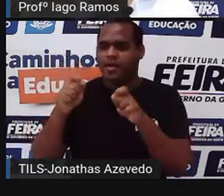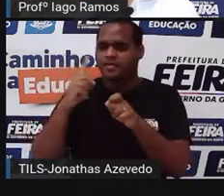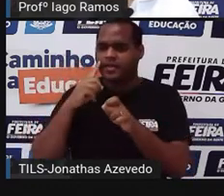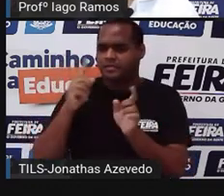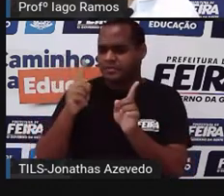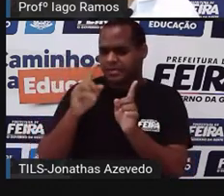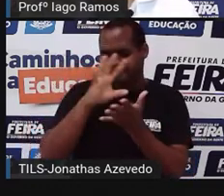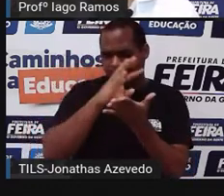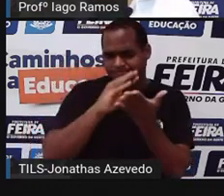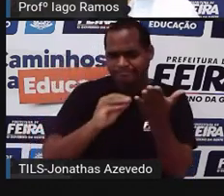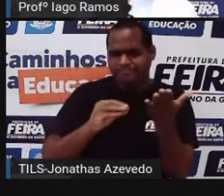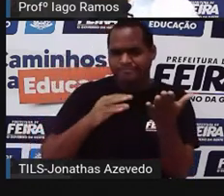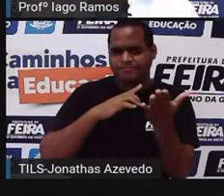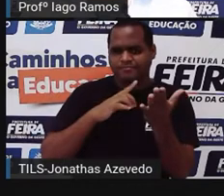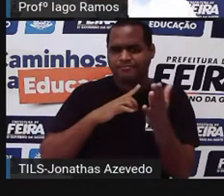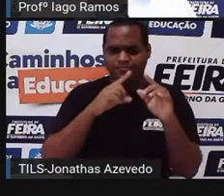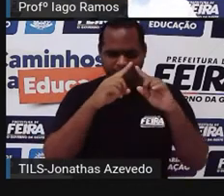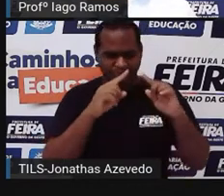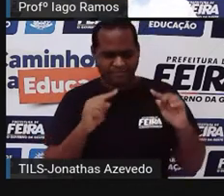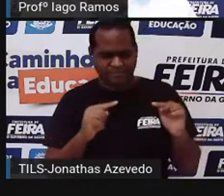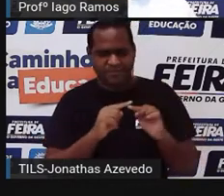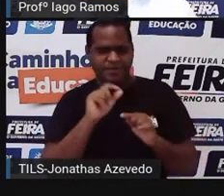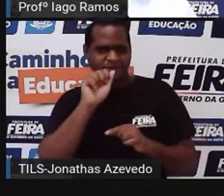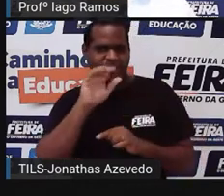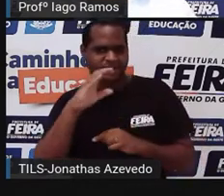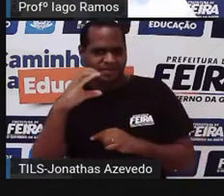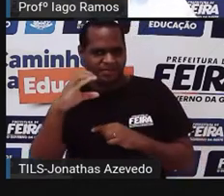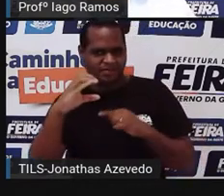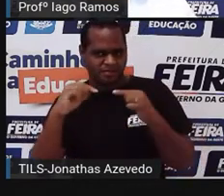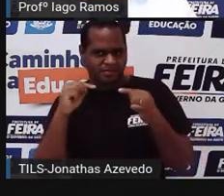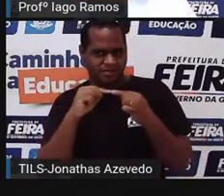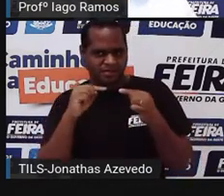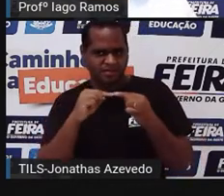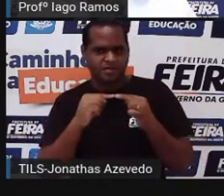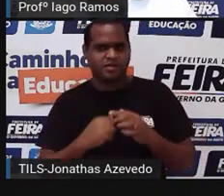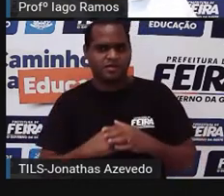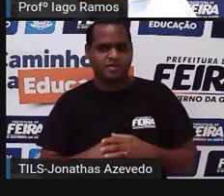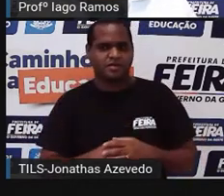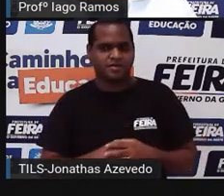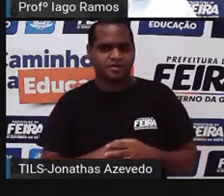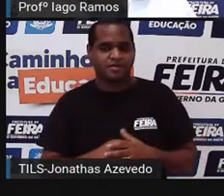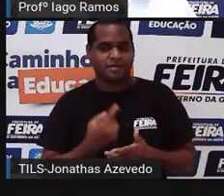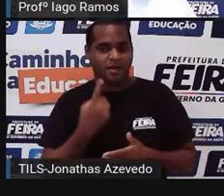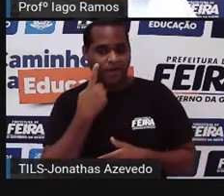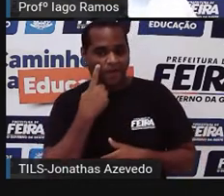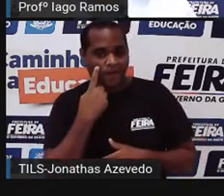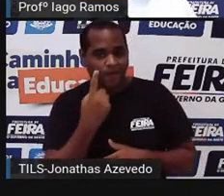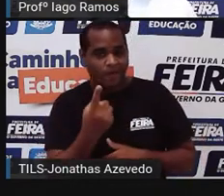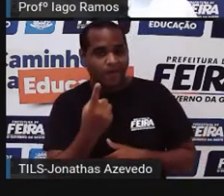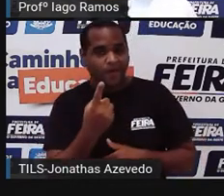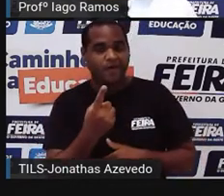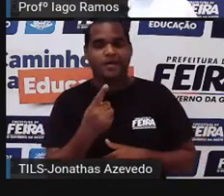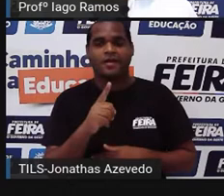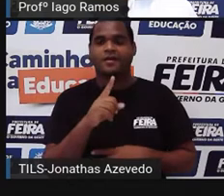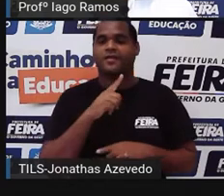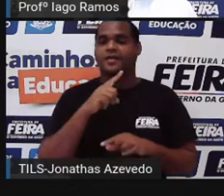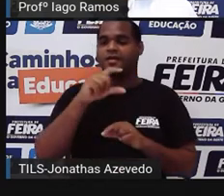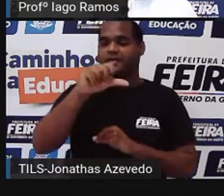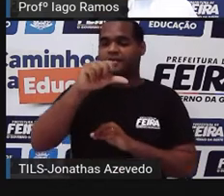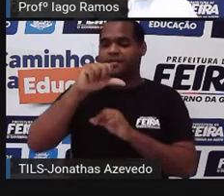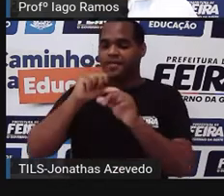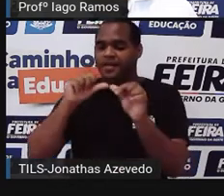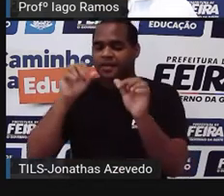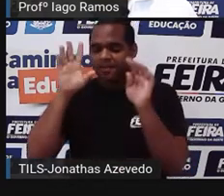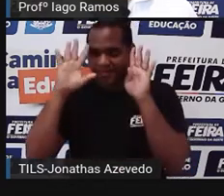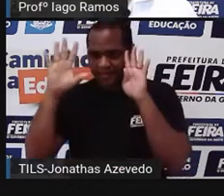daquele triângulo menor ABC olha as medidas olha no que a gente vem